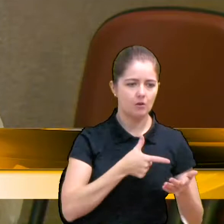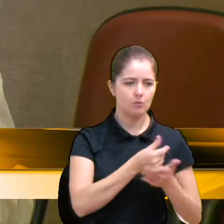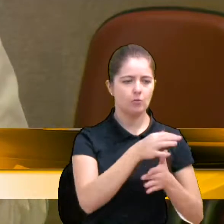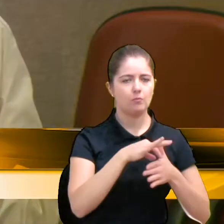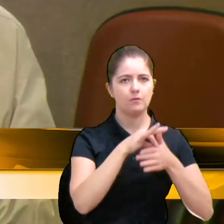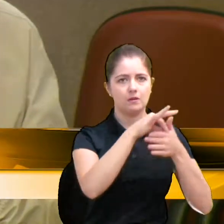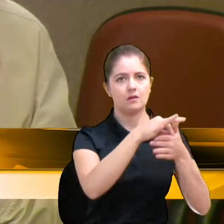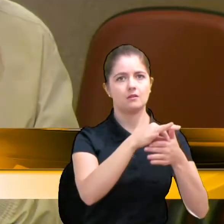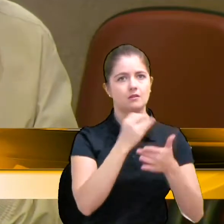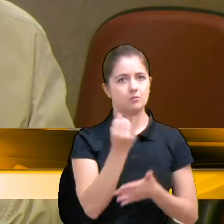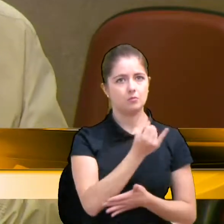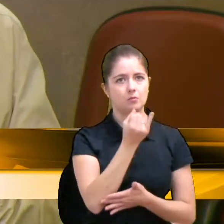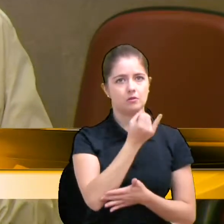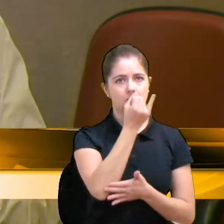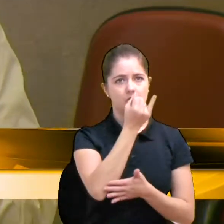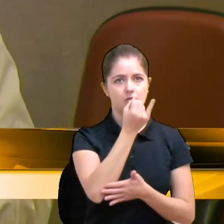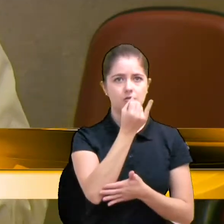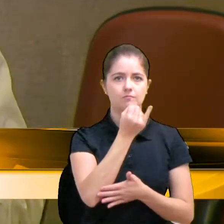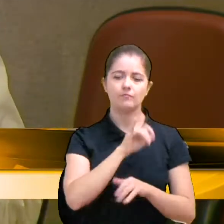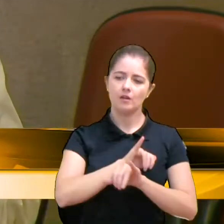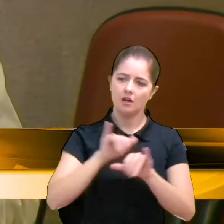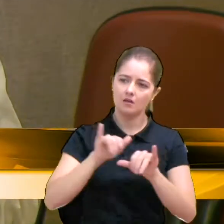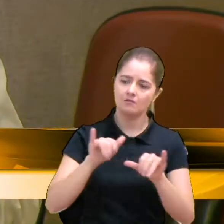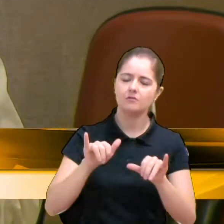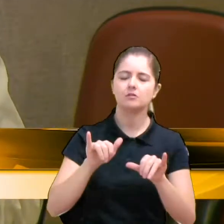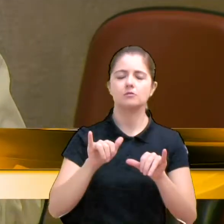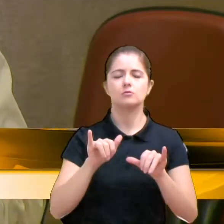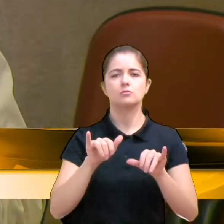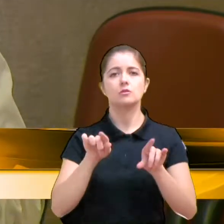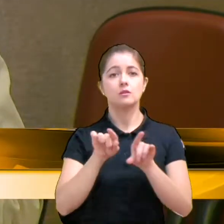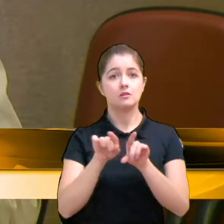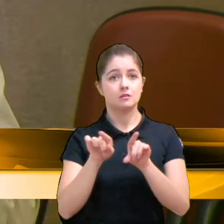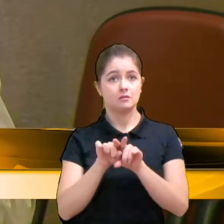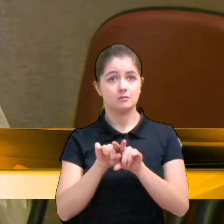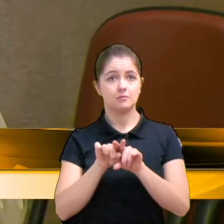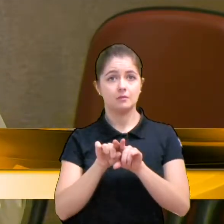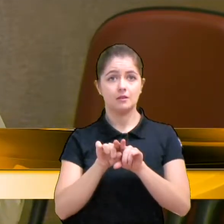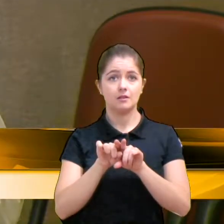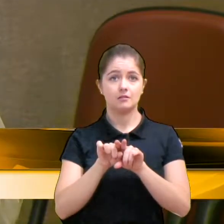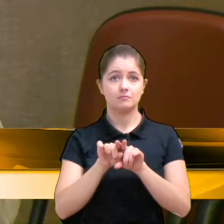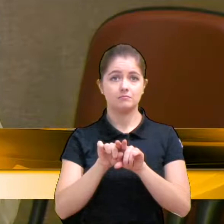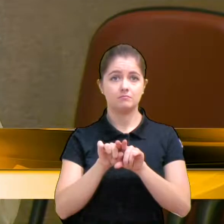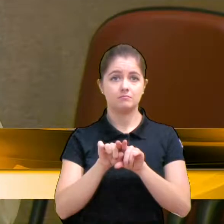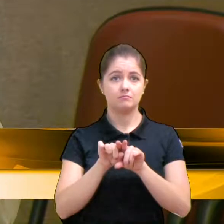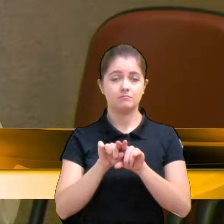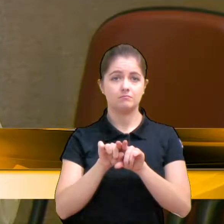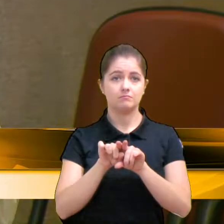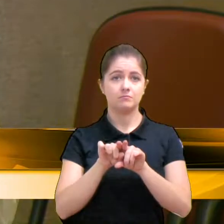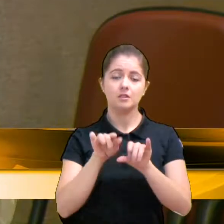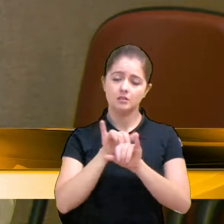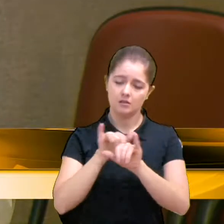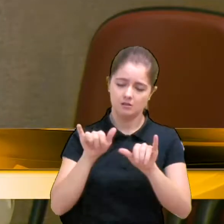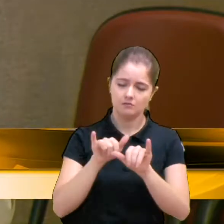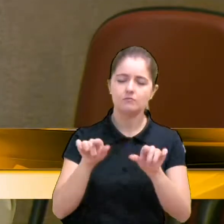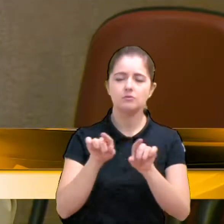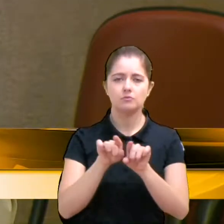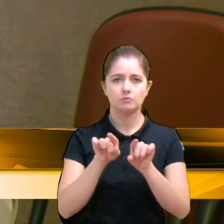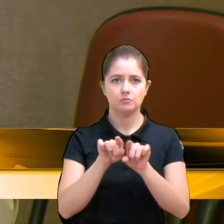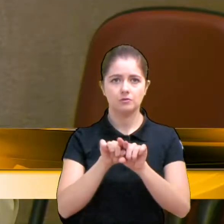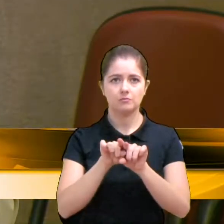supermercados. Feito esse registro também, senhor presidente, eu quero trazer aqui uma notícia que saiu